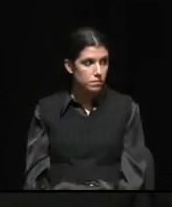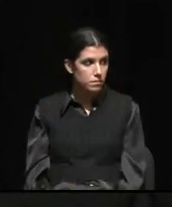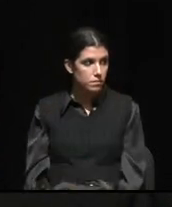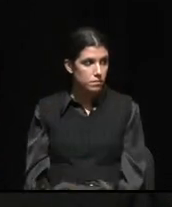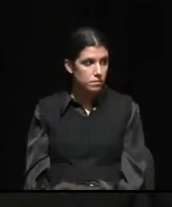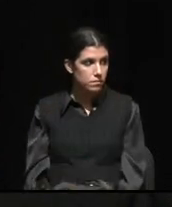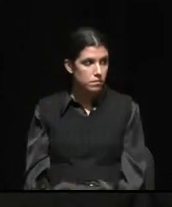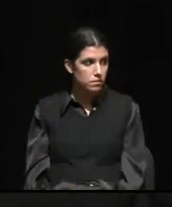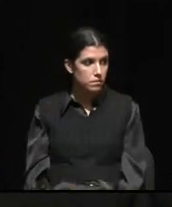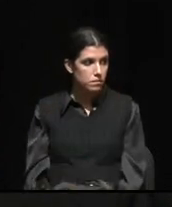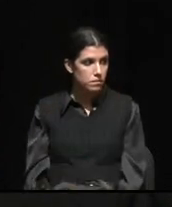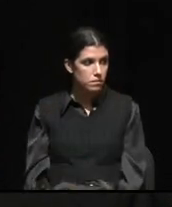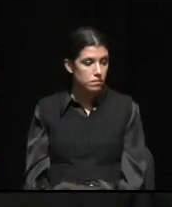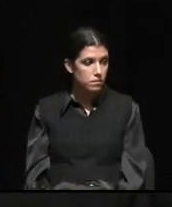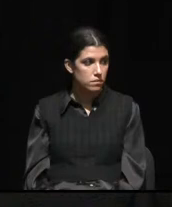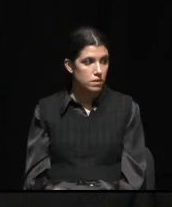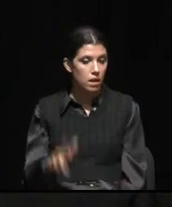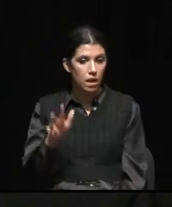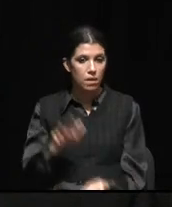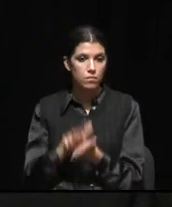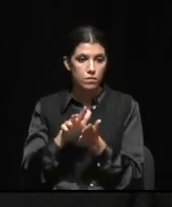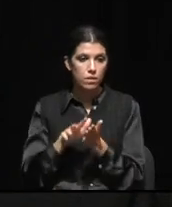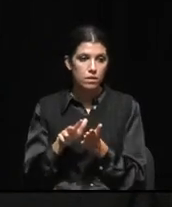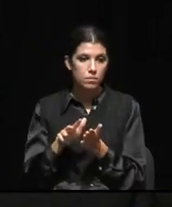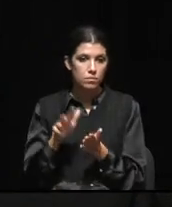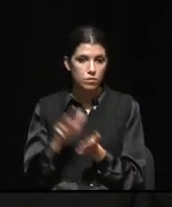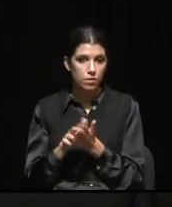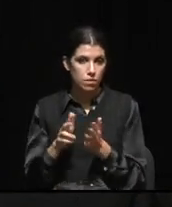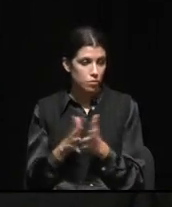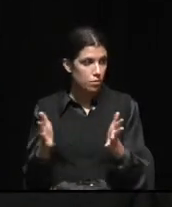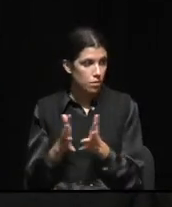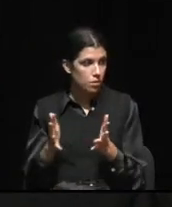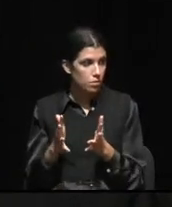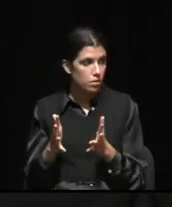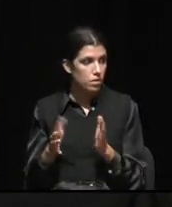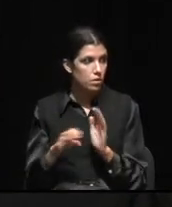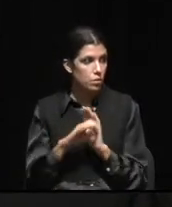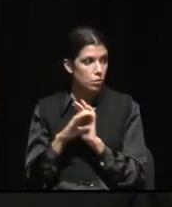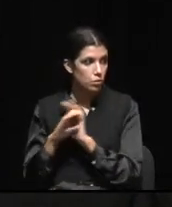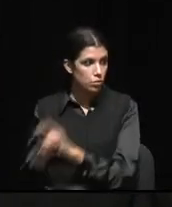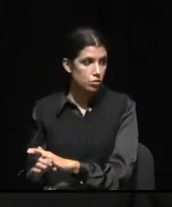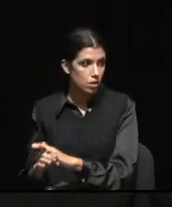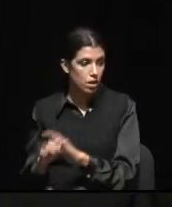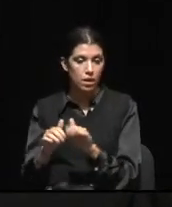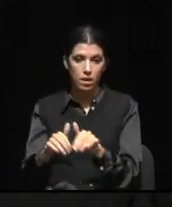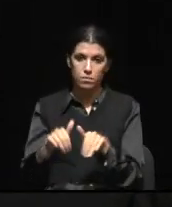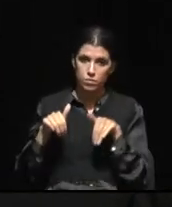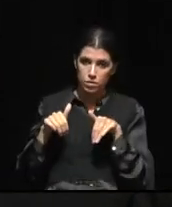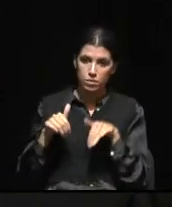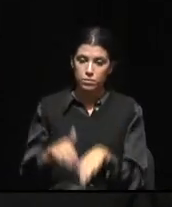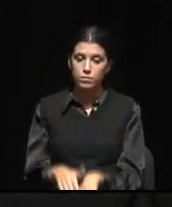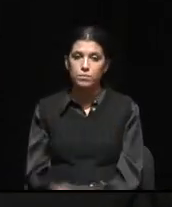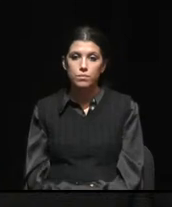unanimidade havia a pena não com a abstenção do por maioria o chega tinha-se abstido